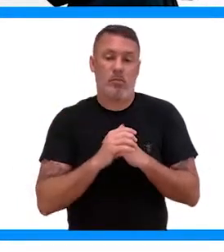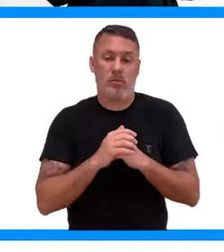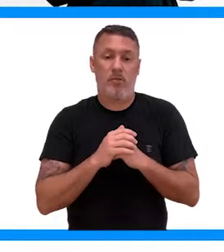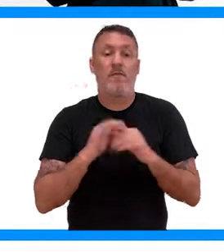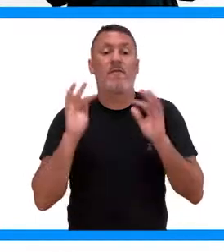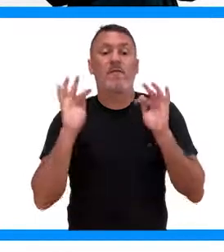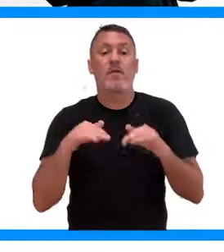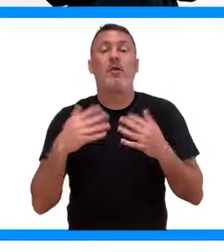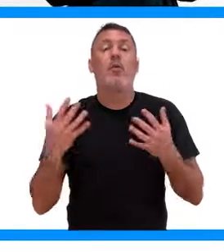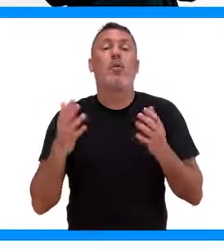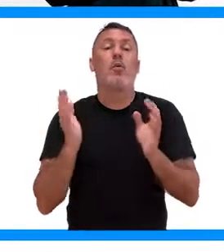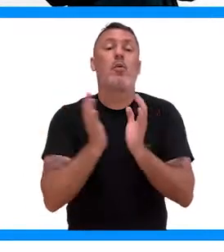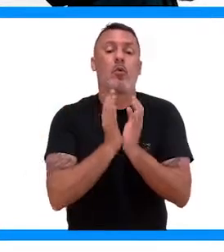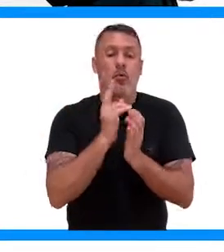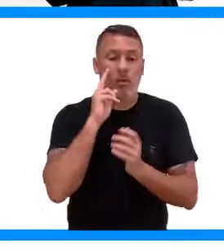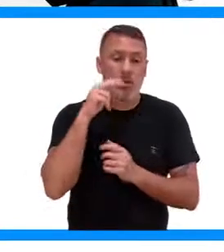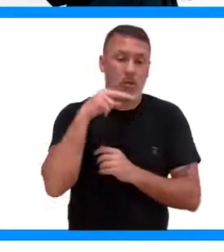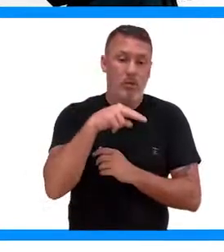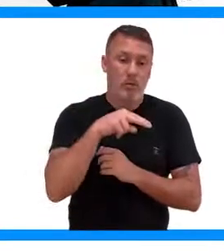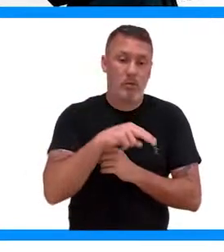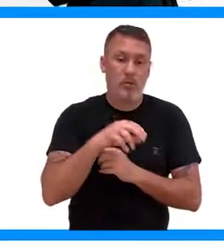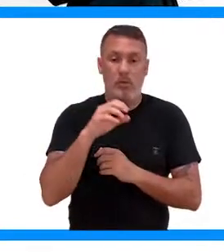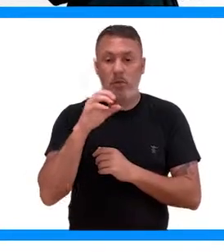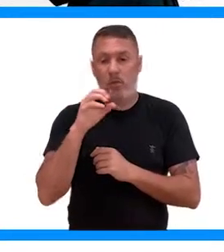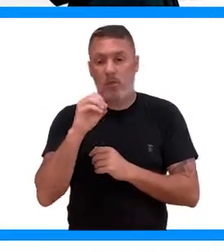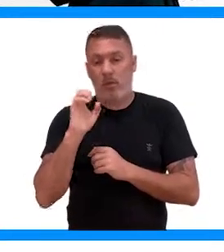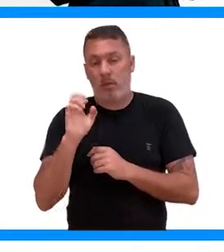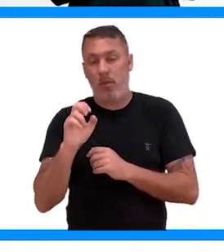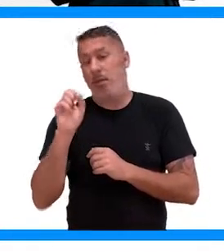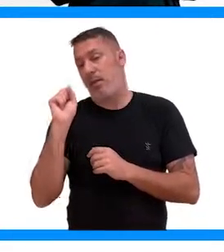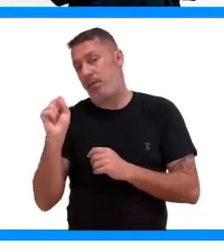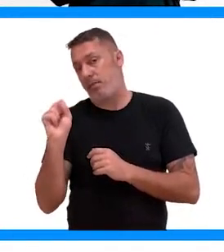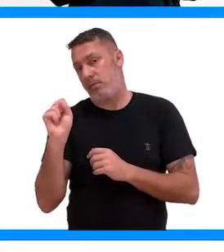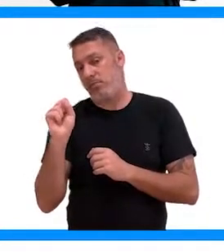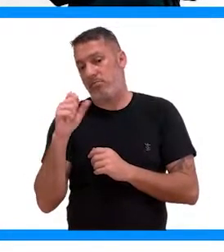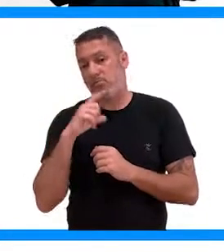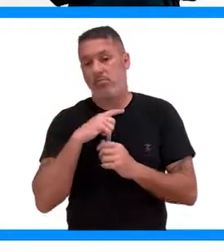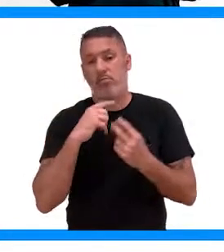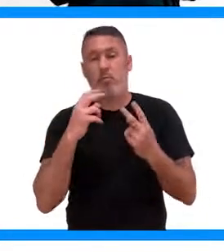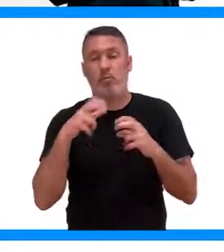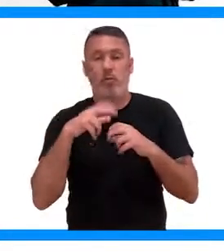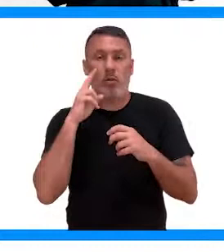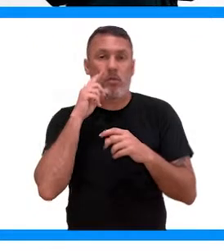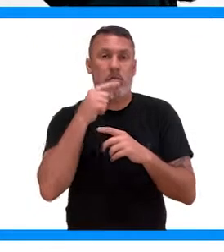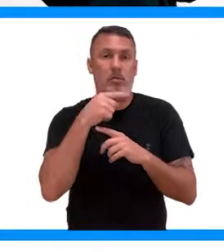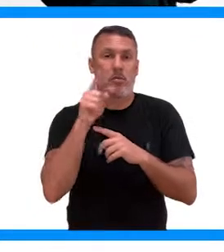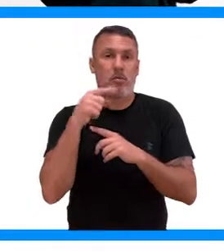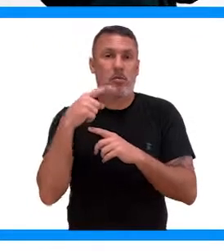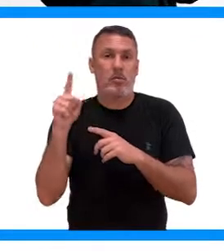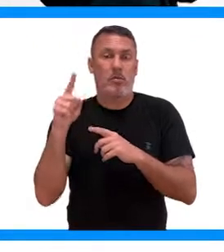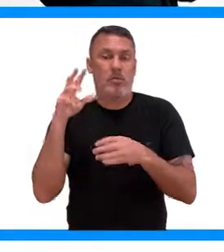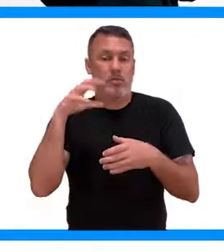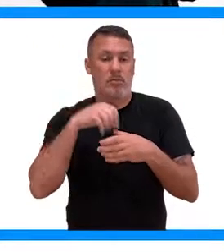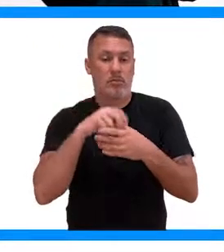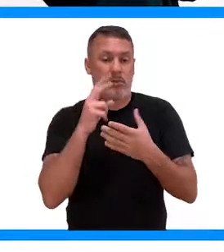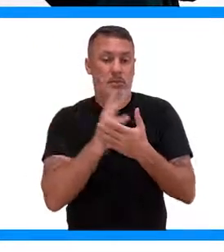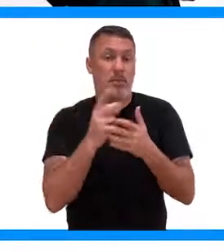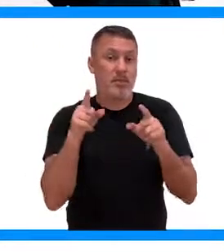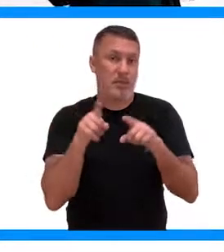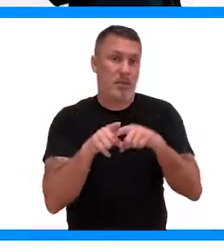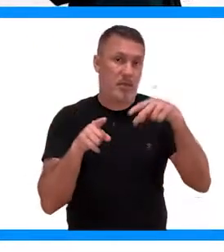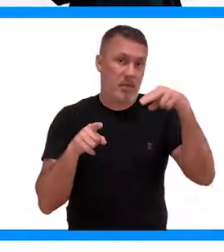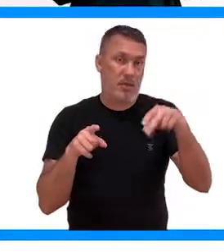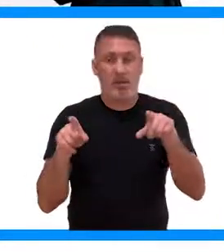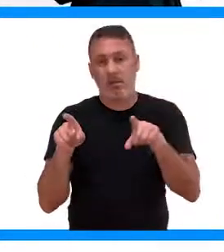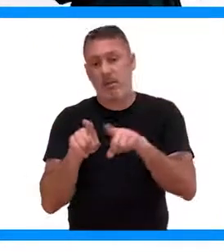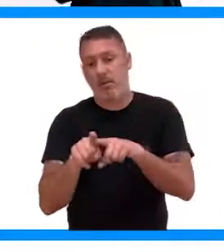as agudas serão acentuadas se acabam em vogal. E em N ou em S. Então, também